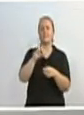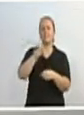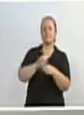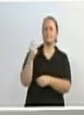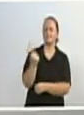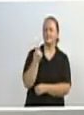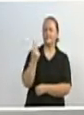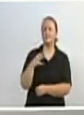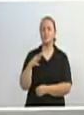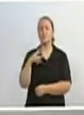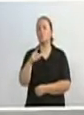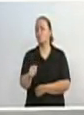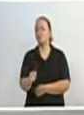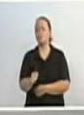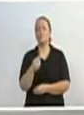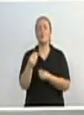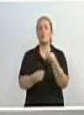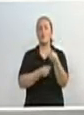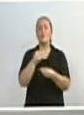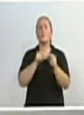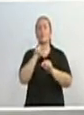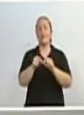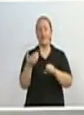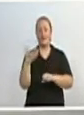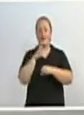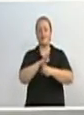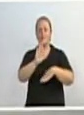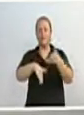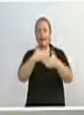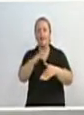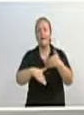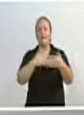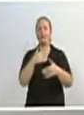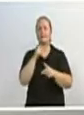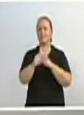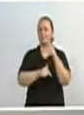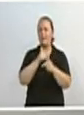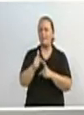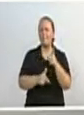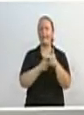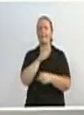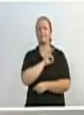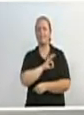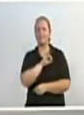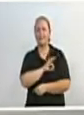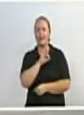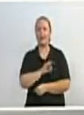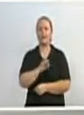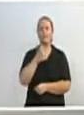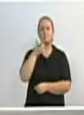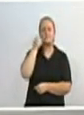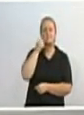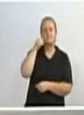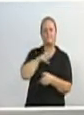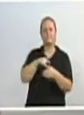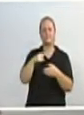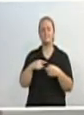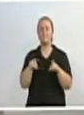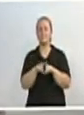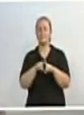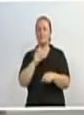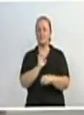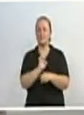de todos como geradores de desenvolvimento, emprego e renda na nossa cidade, no nosso estado e no nosso país. E